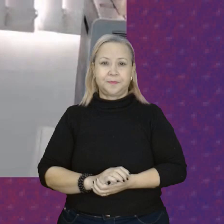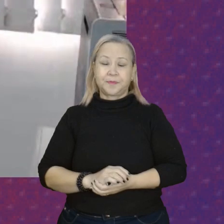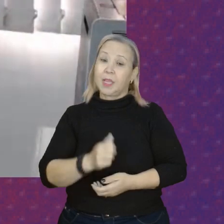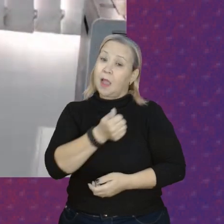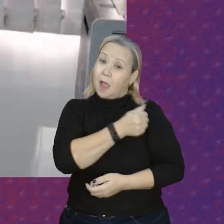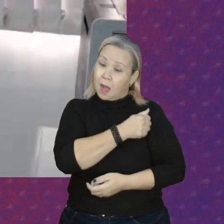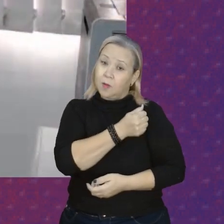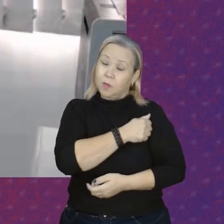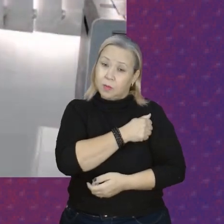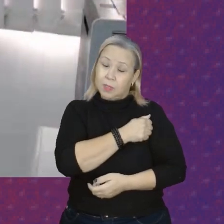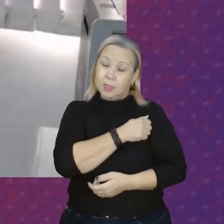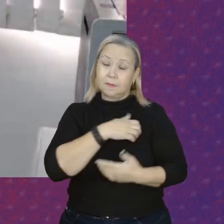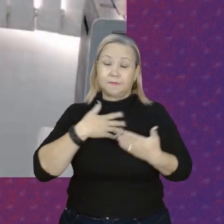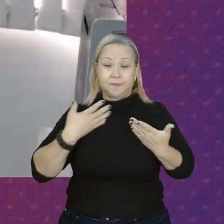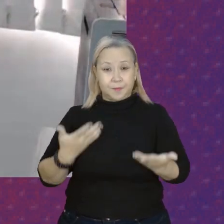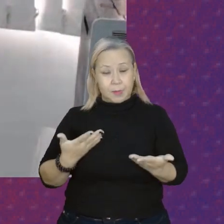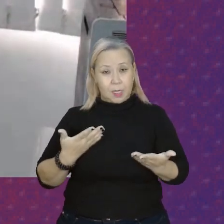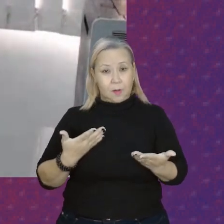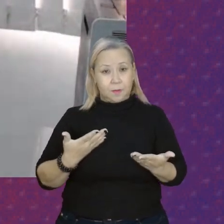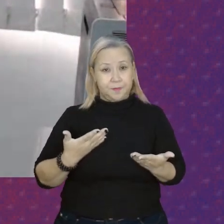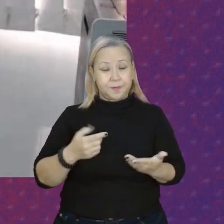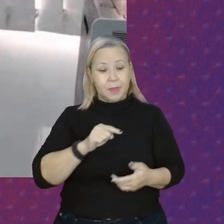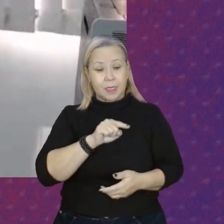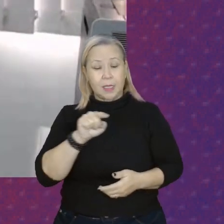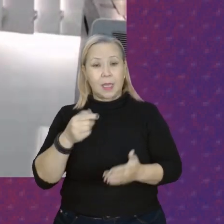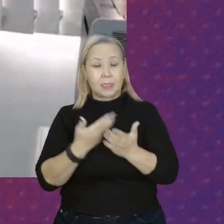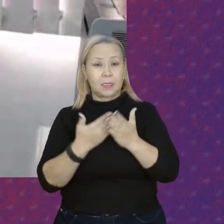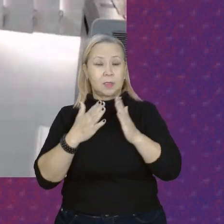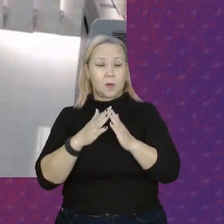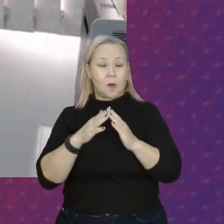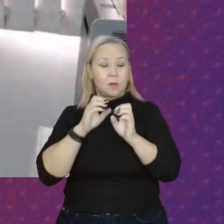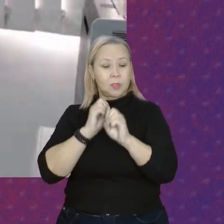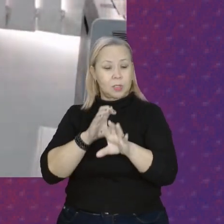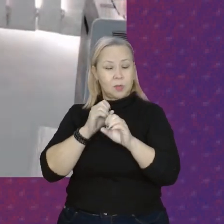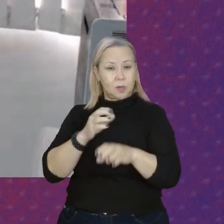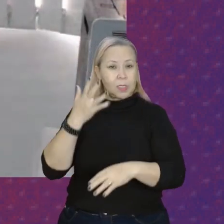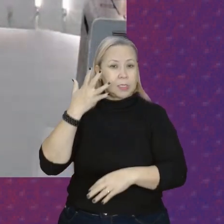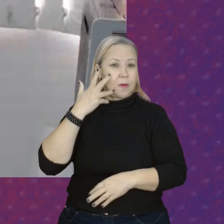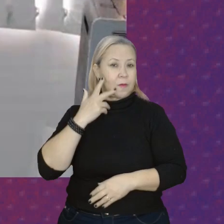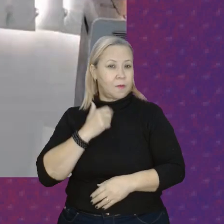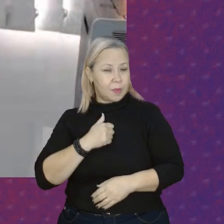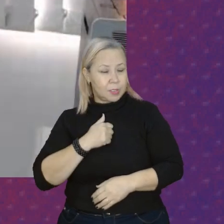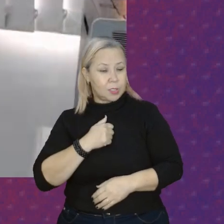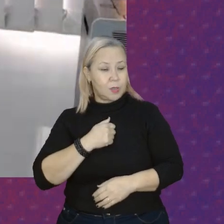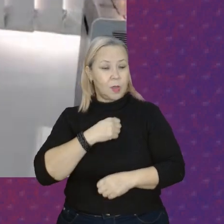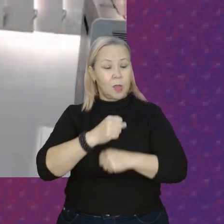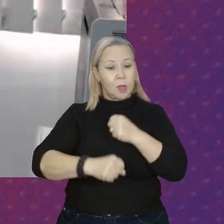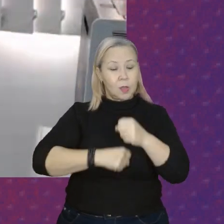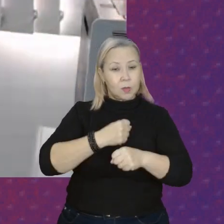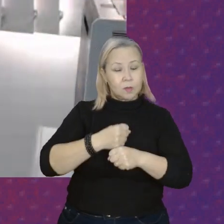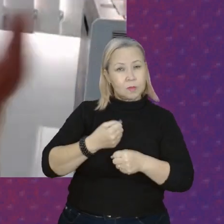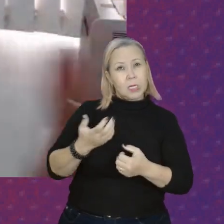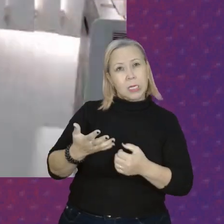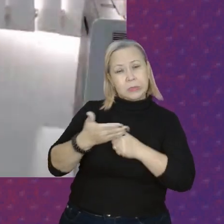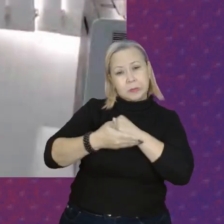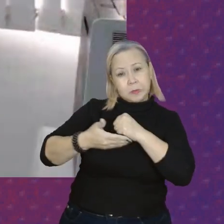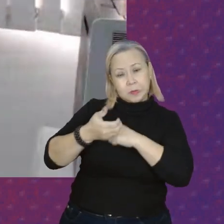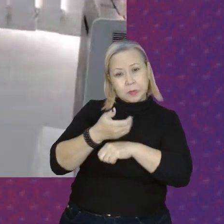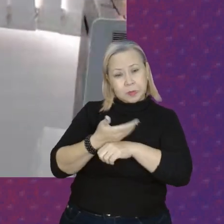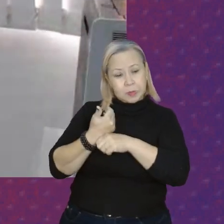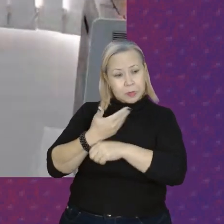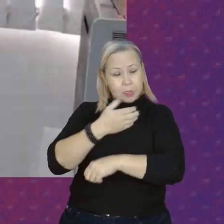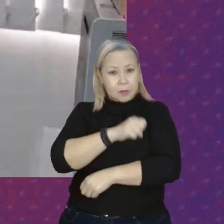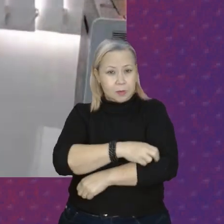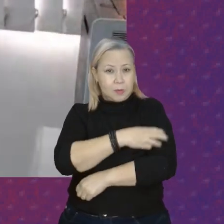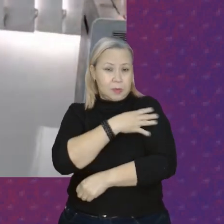né? Então, essas escolas de educação infantil e dos anos iniciais são